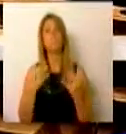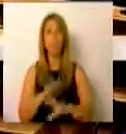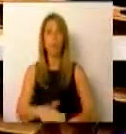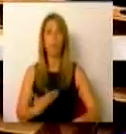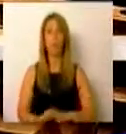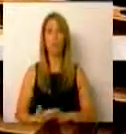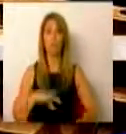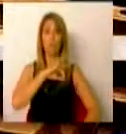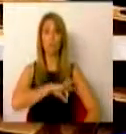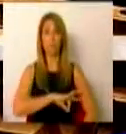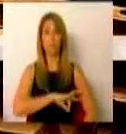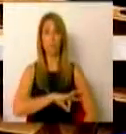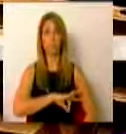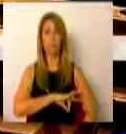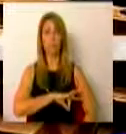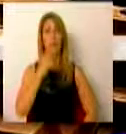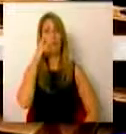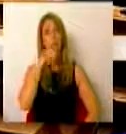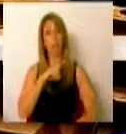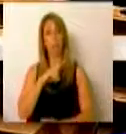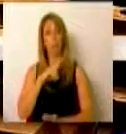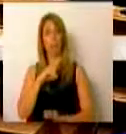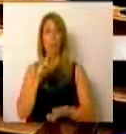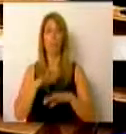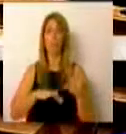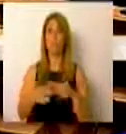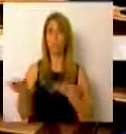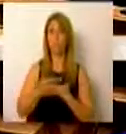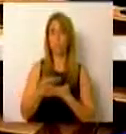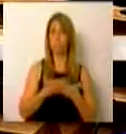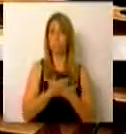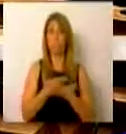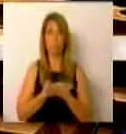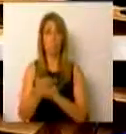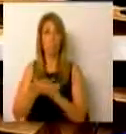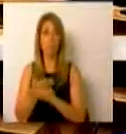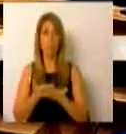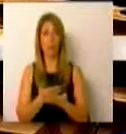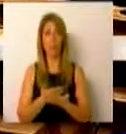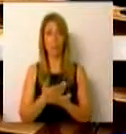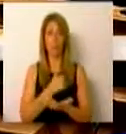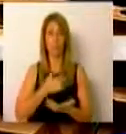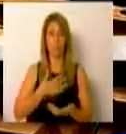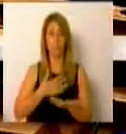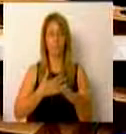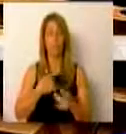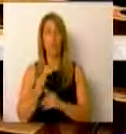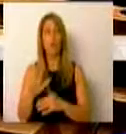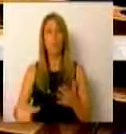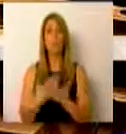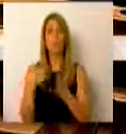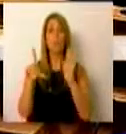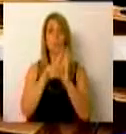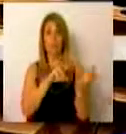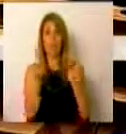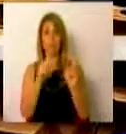a profissionalização dos operadores do mercado. As principais alterações desta proposta de lei passam